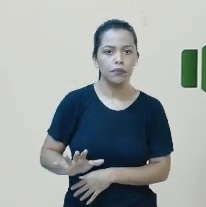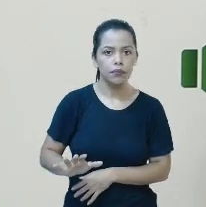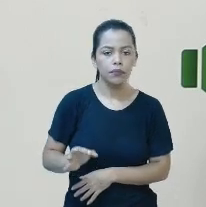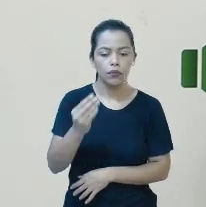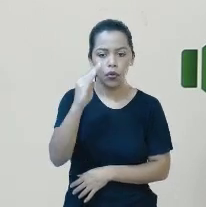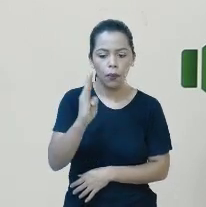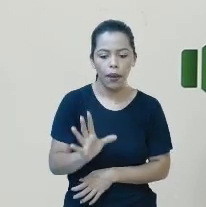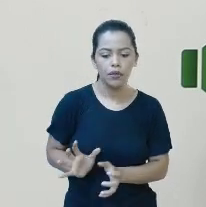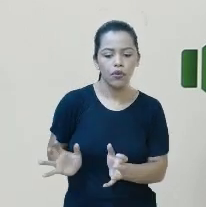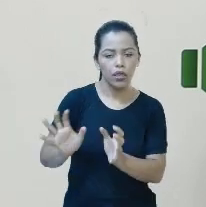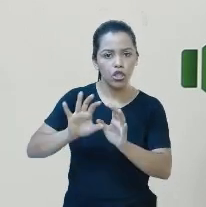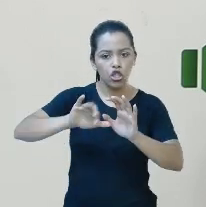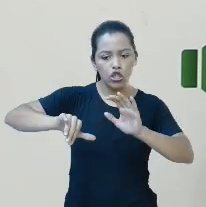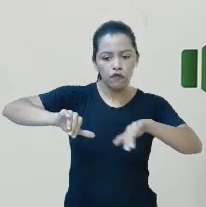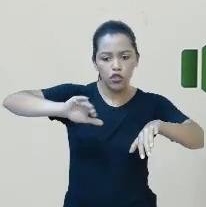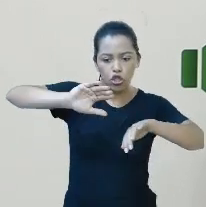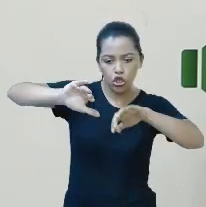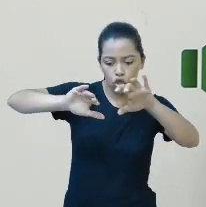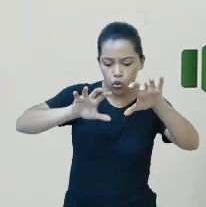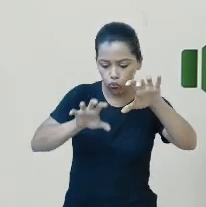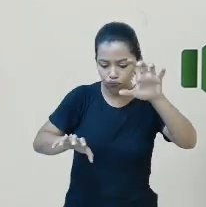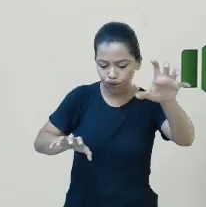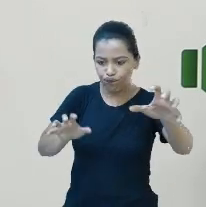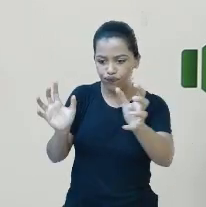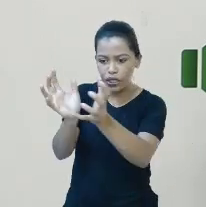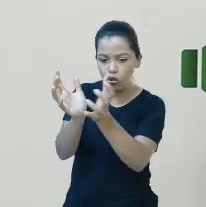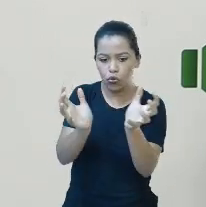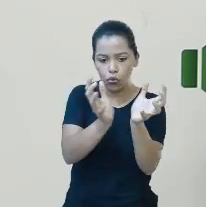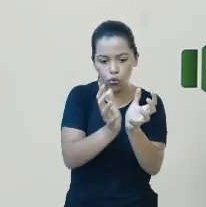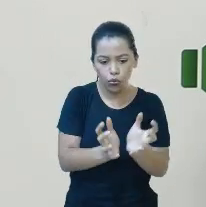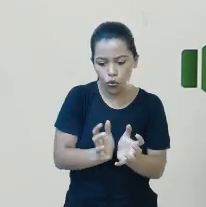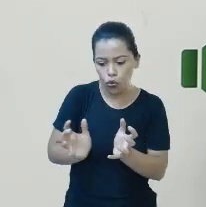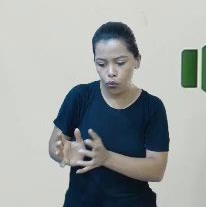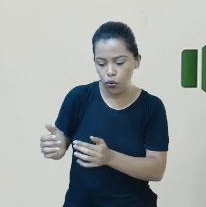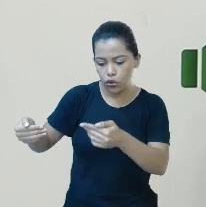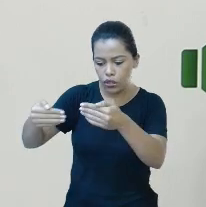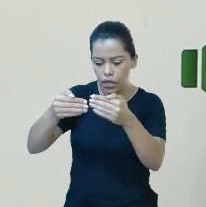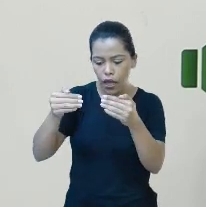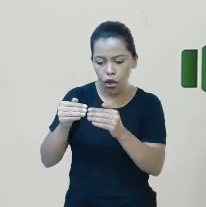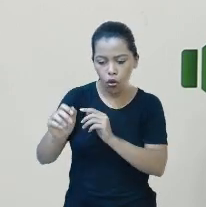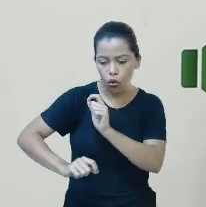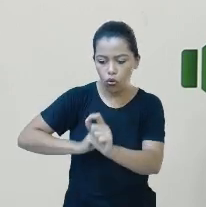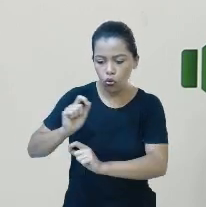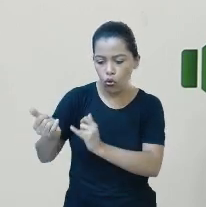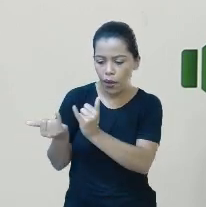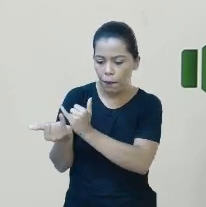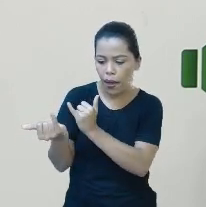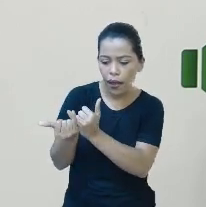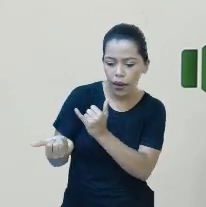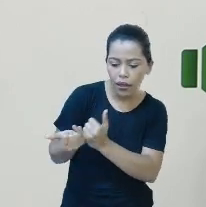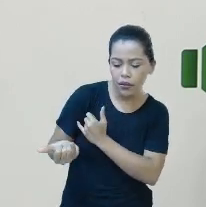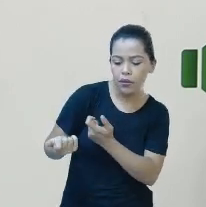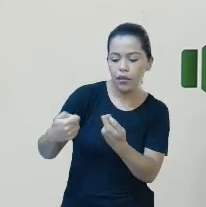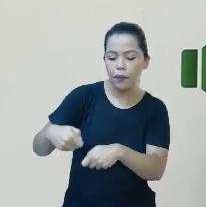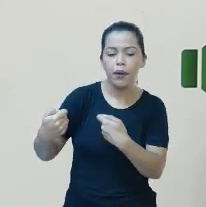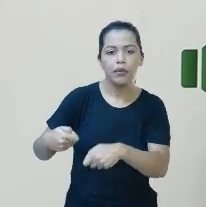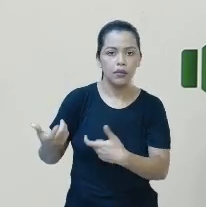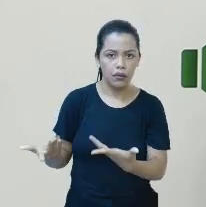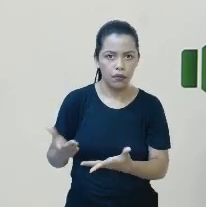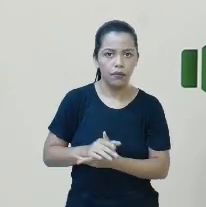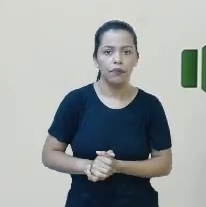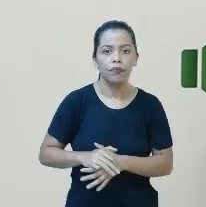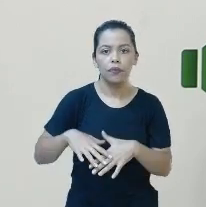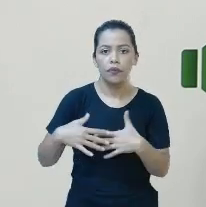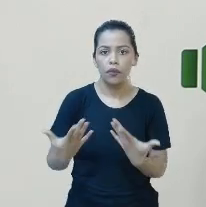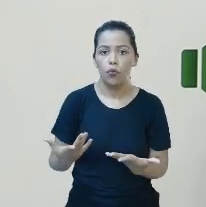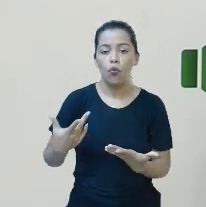em grupos e ali de acordo com a necessidade de cada um, com as semelhanças de cada um. Então, para quem